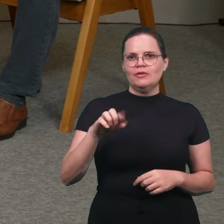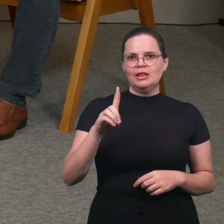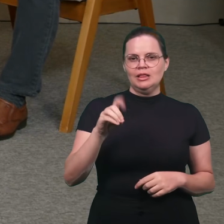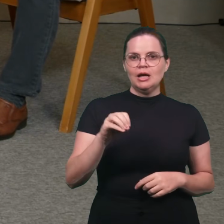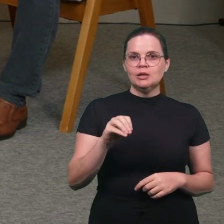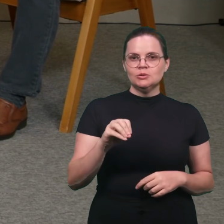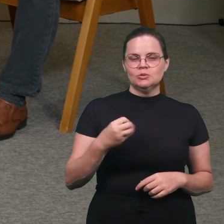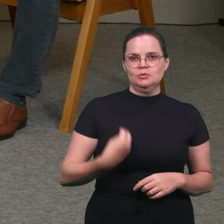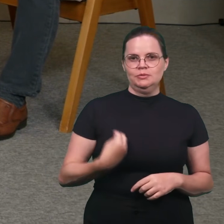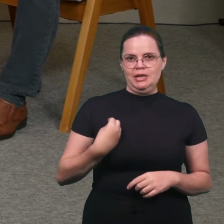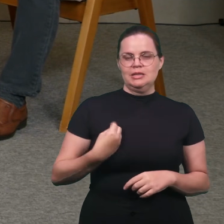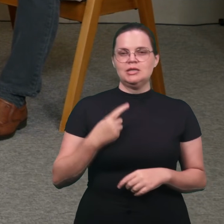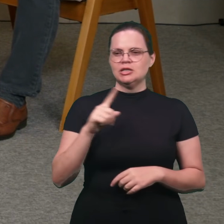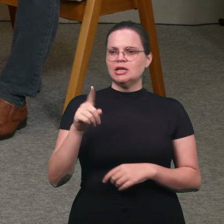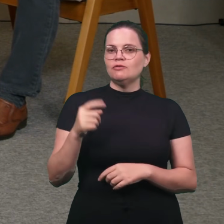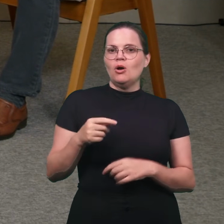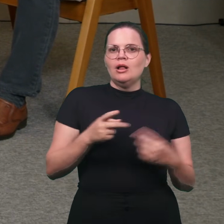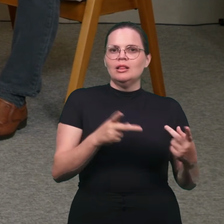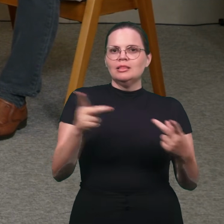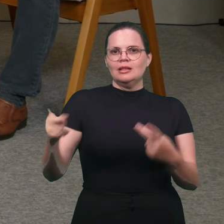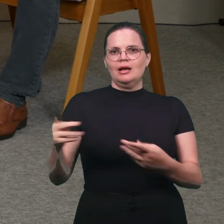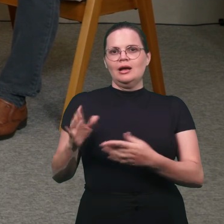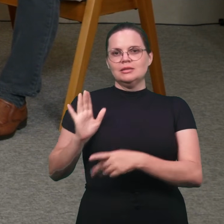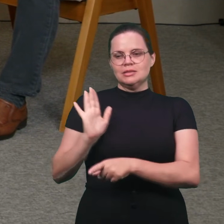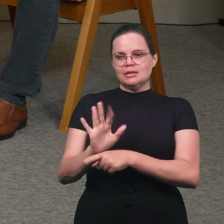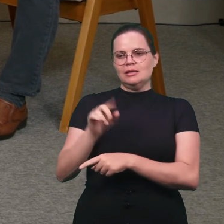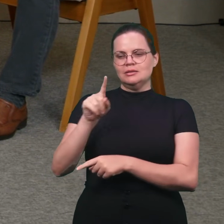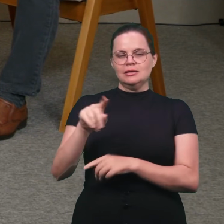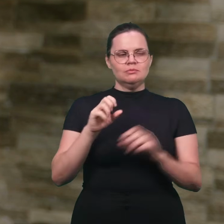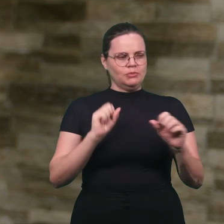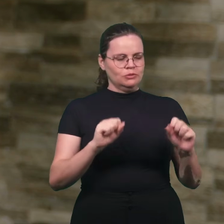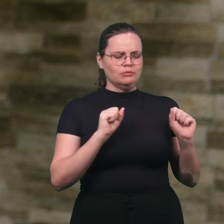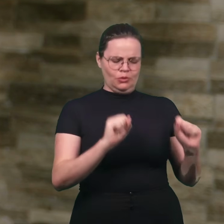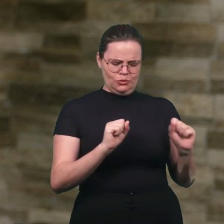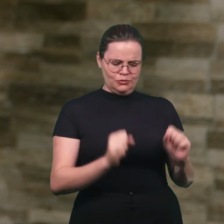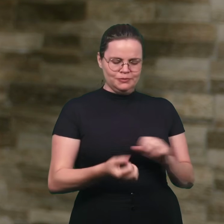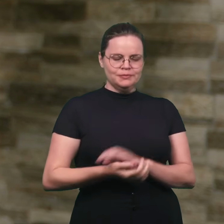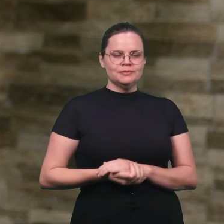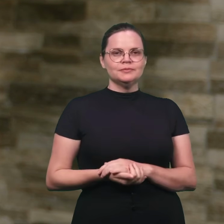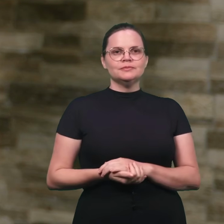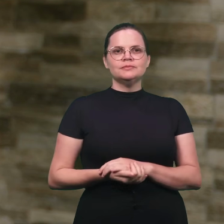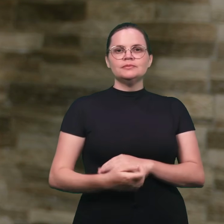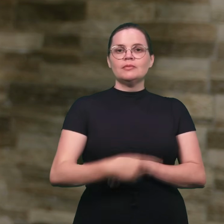pastor Fernando, há muitos anos. O pastor Fernando esteve lá, pode contar. O pastor Fernando,